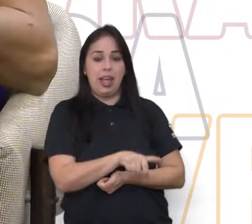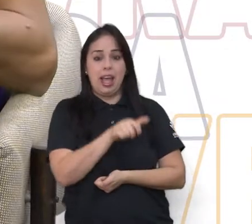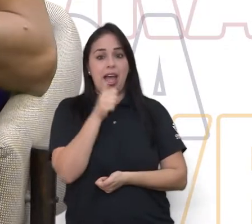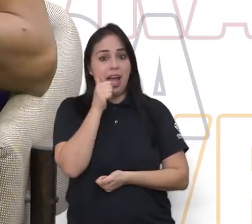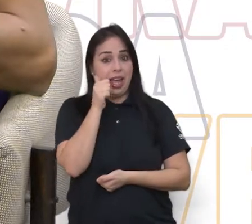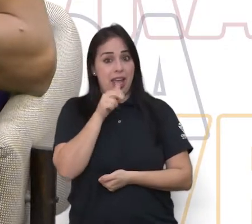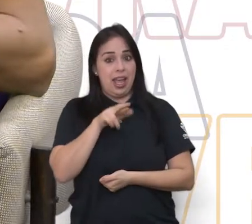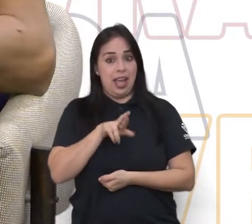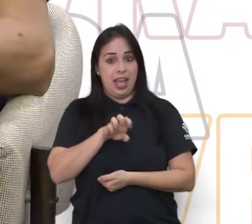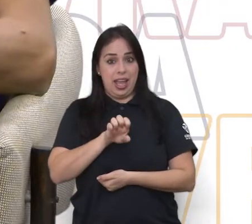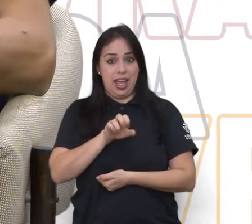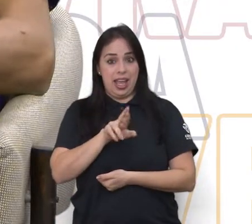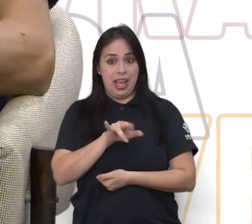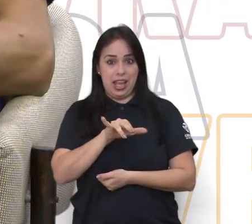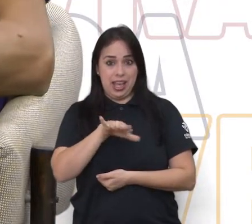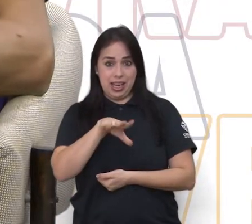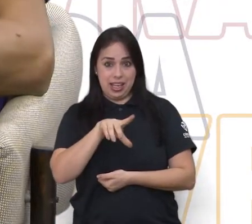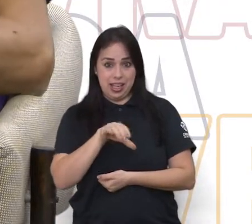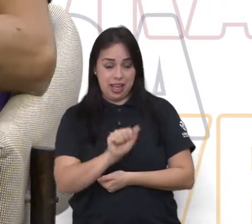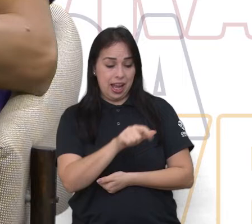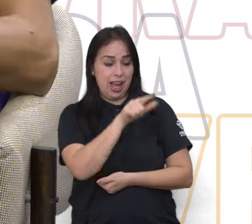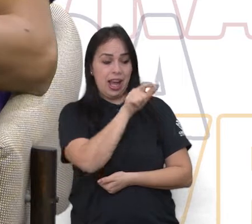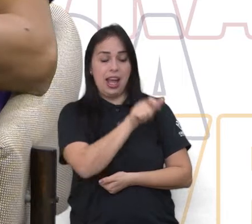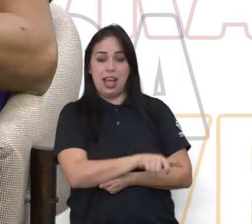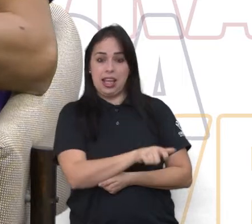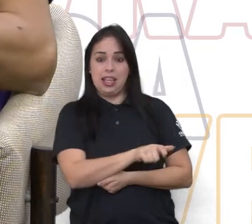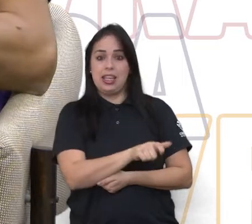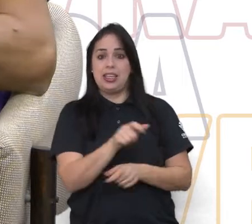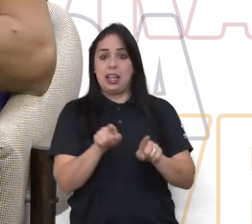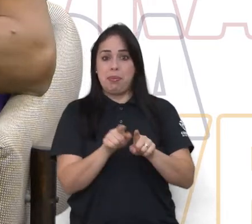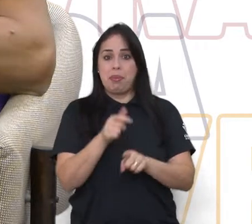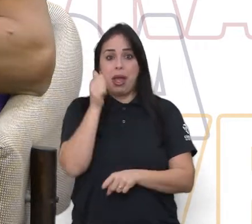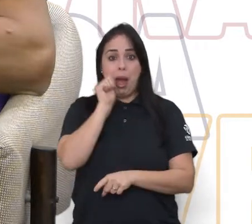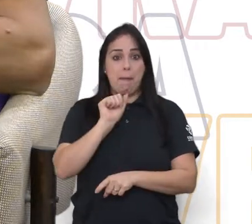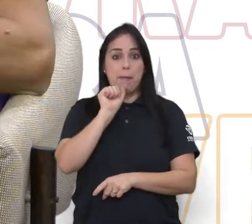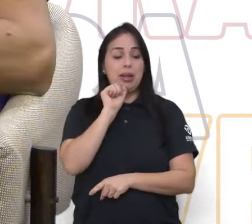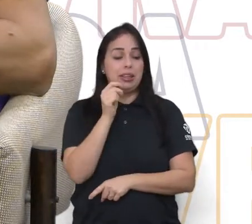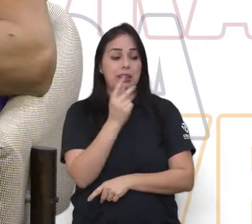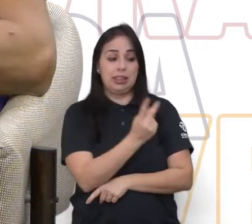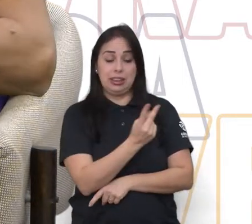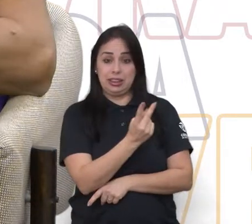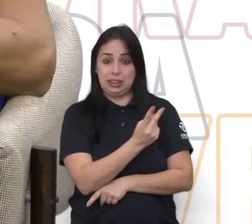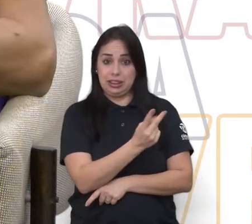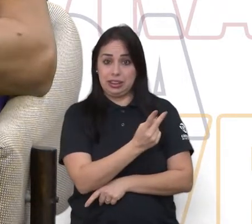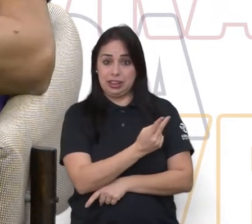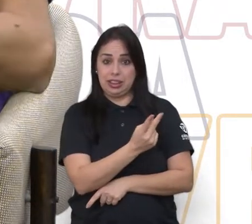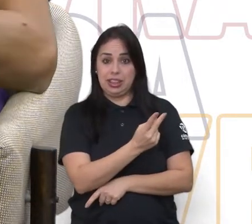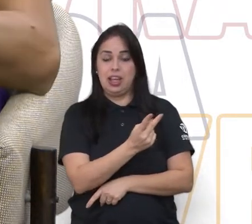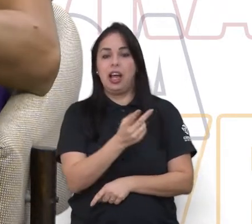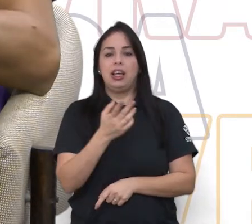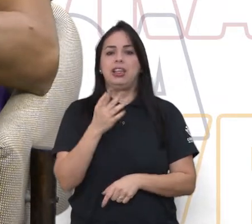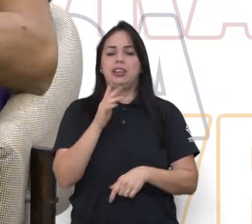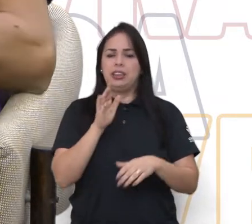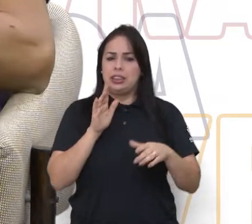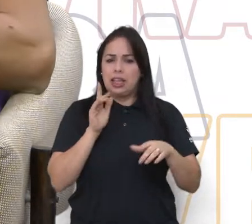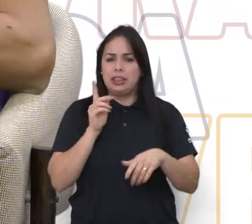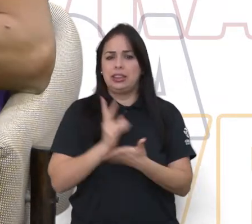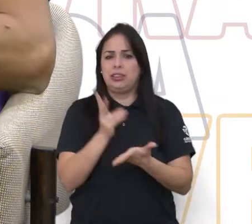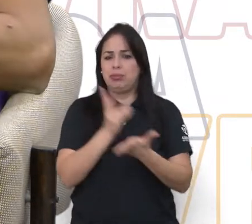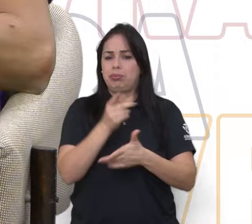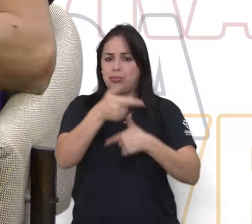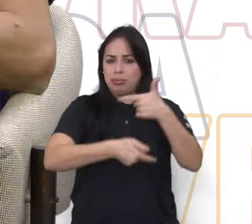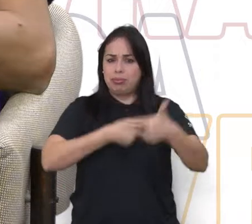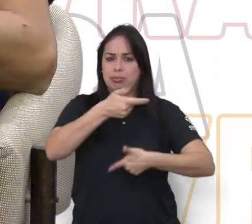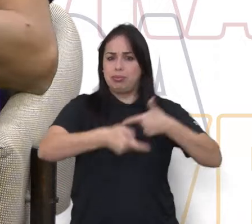Érica Rocha, filha da Dorothy Marx, que ambas sempre trabalharam com a arte e ecologia, né?